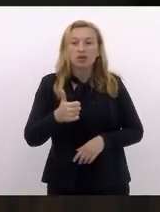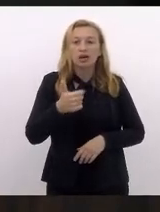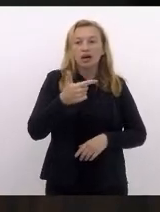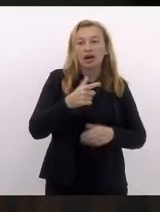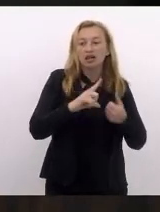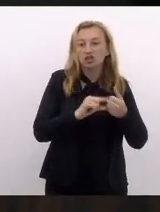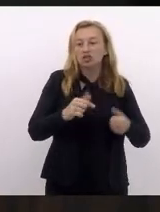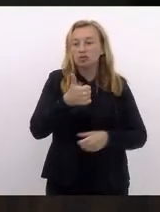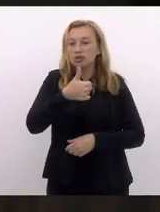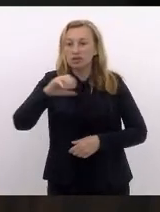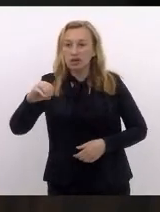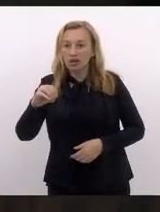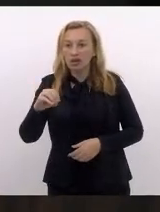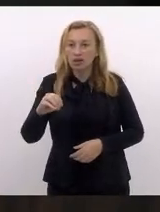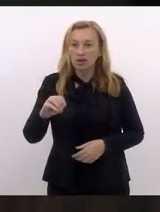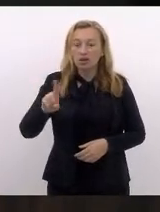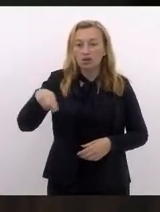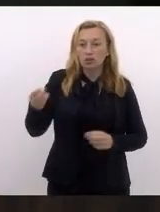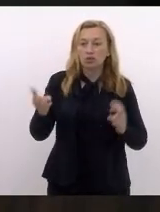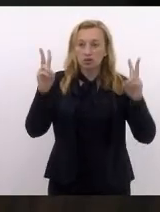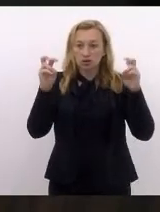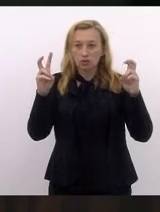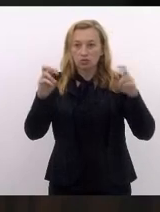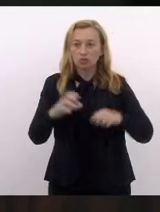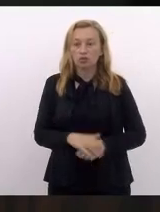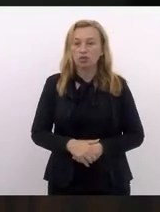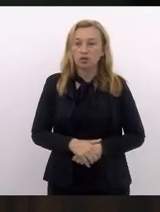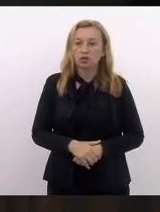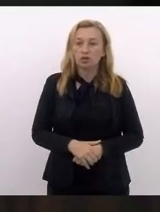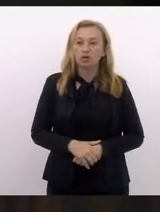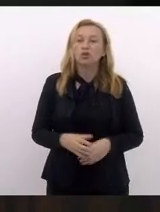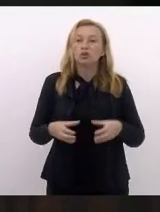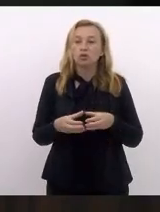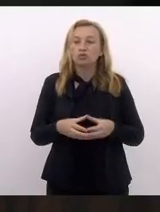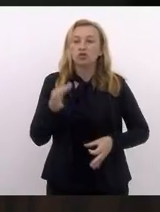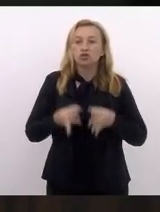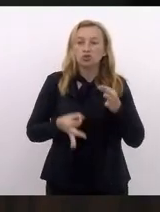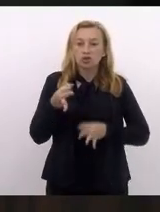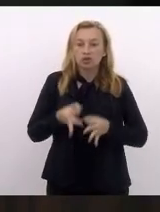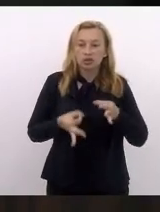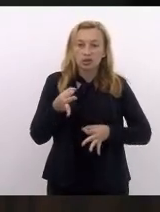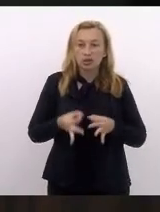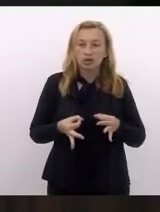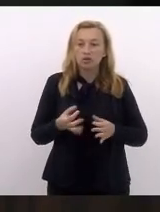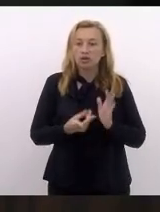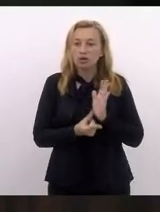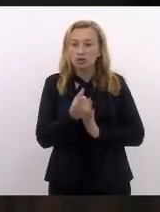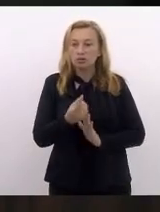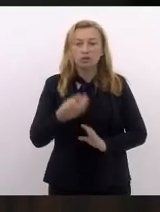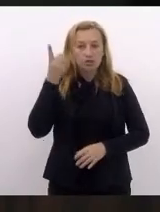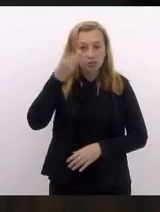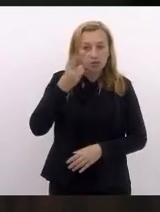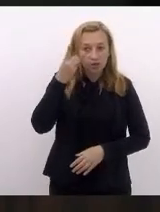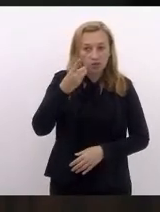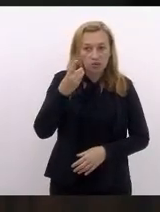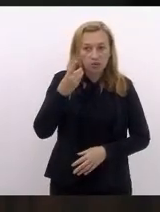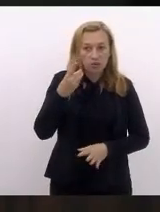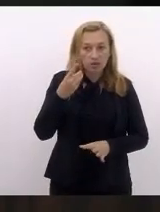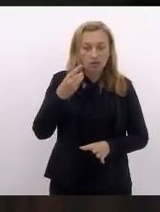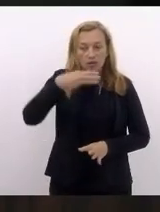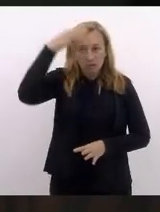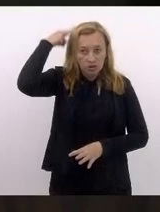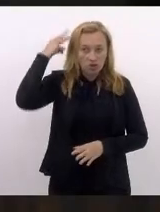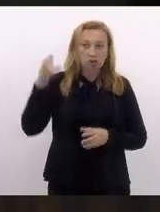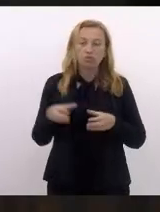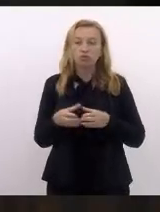100 da Constituição Federal dá outras providências além de pareceres das comissões Quais são os dias e orçamento obter parecer pela comissão de concessão